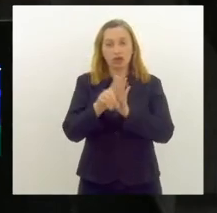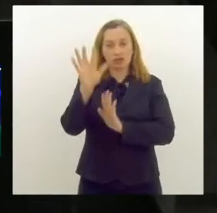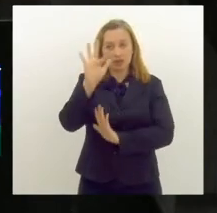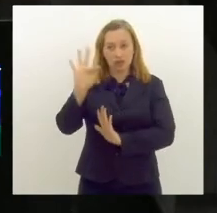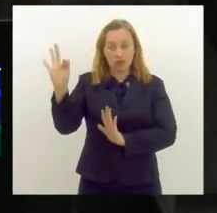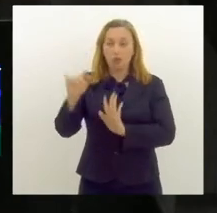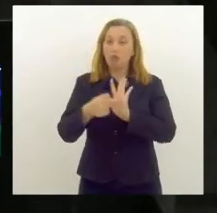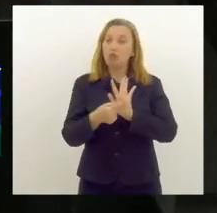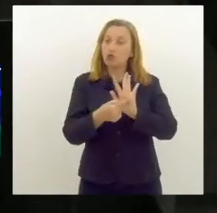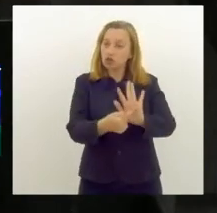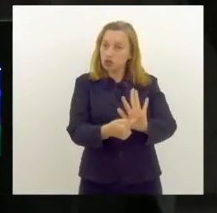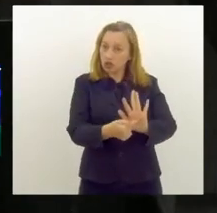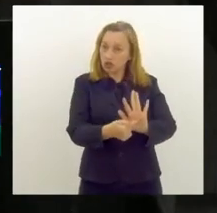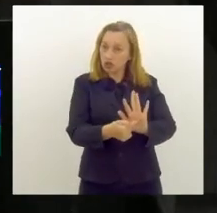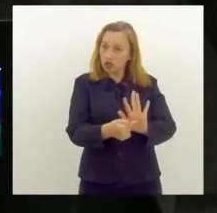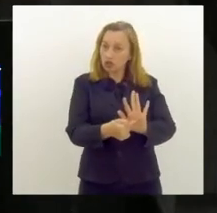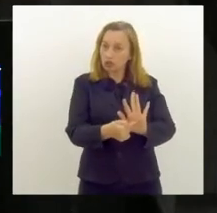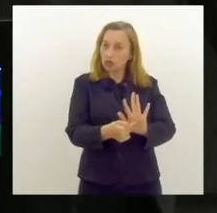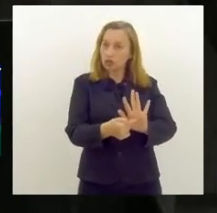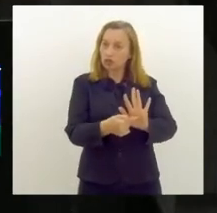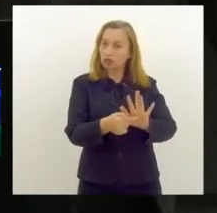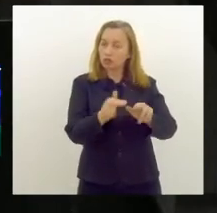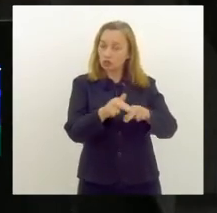Mostramos qual era a tipificação.